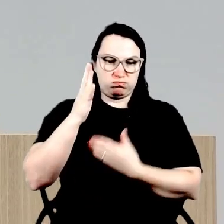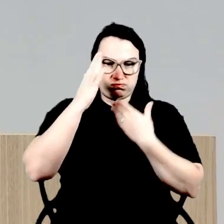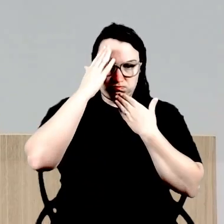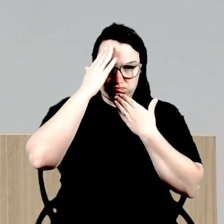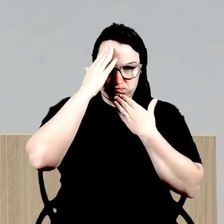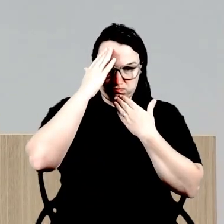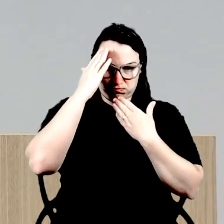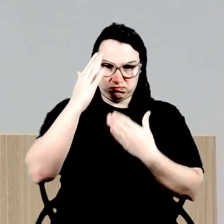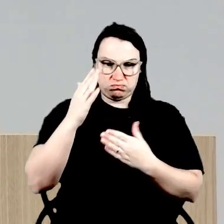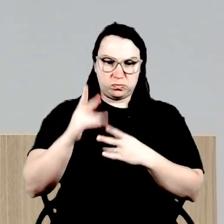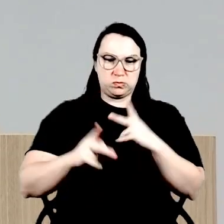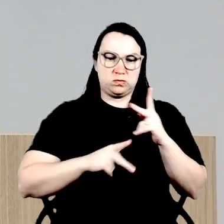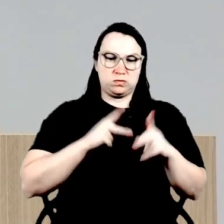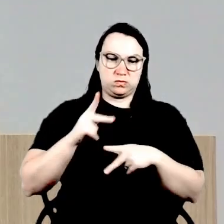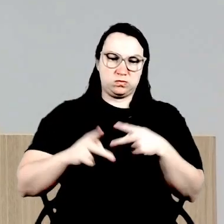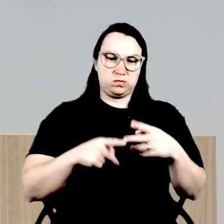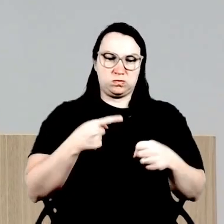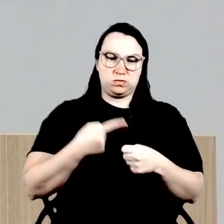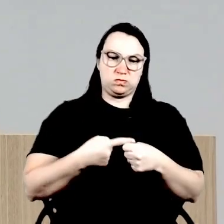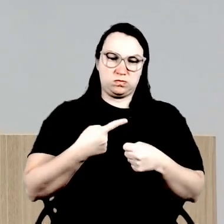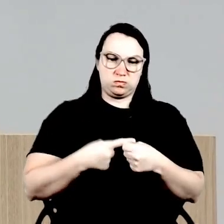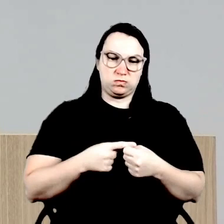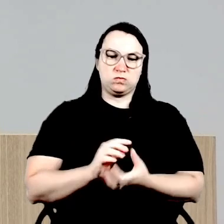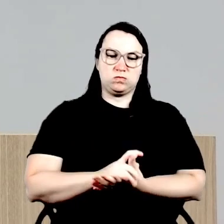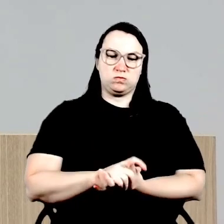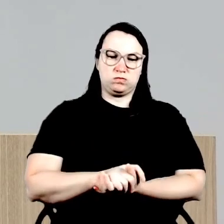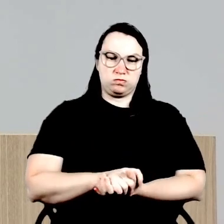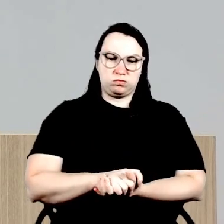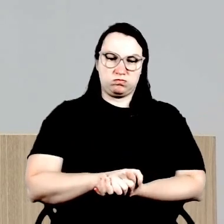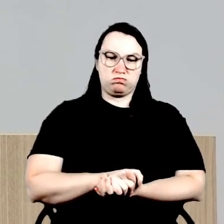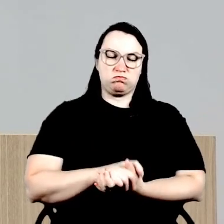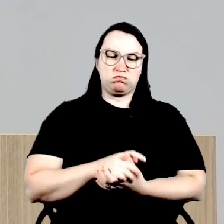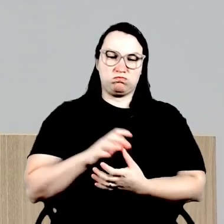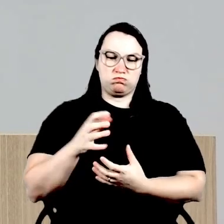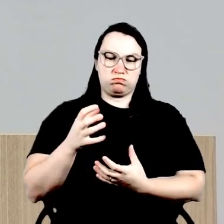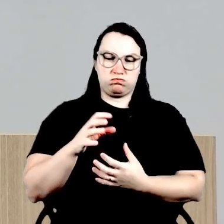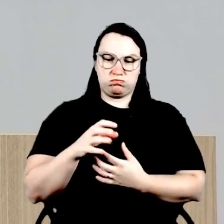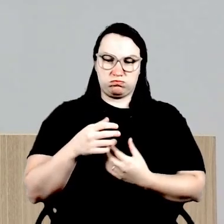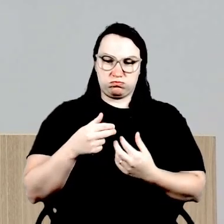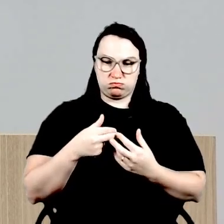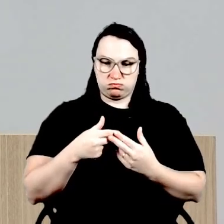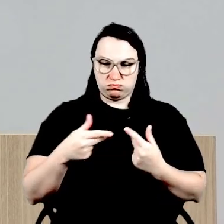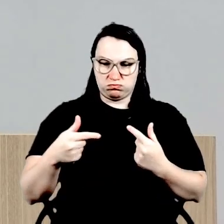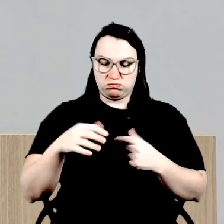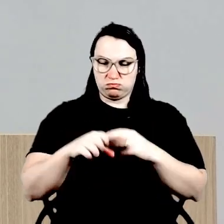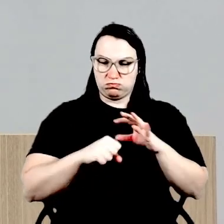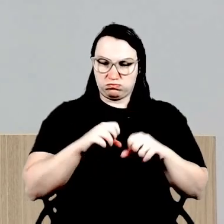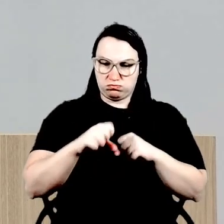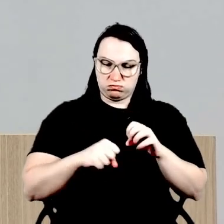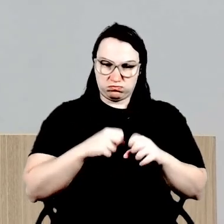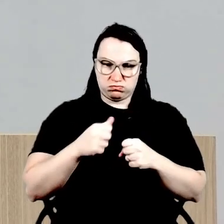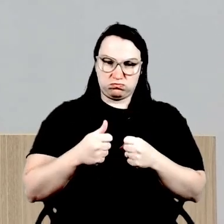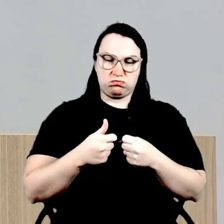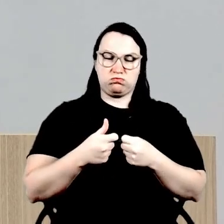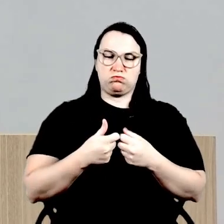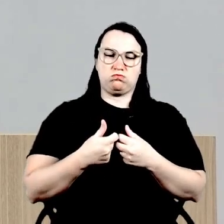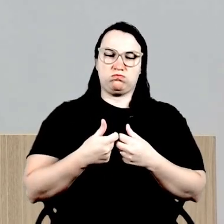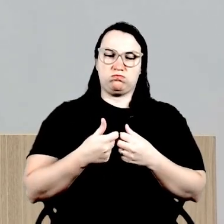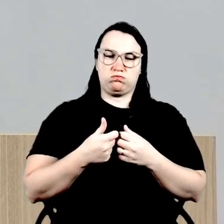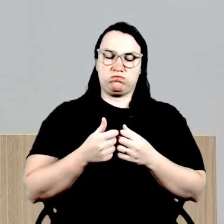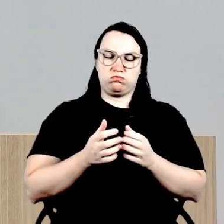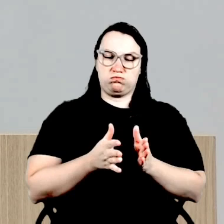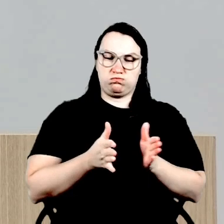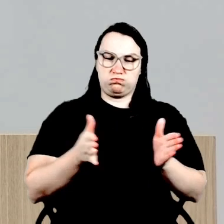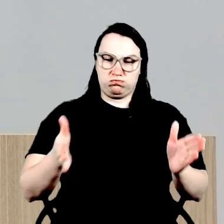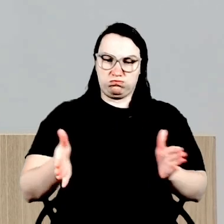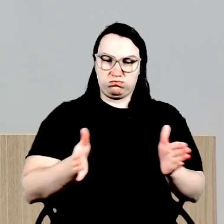a população do município por tanta arrecadação que se fizeram durante